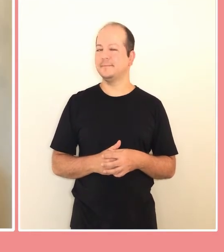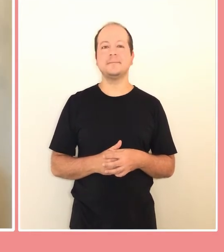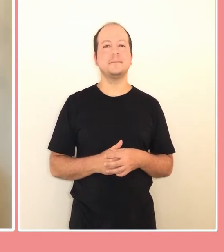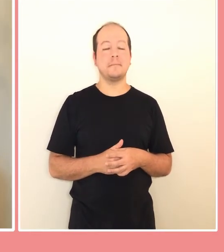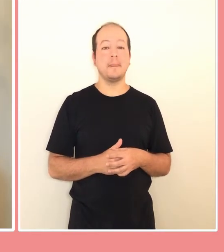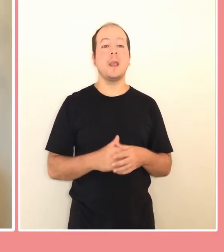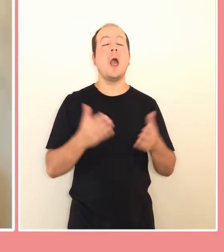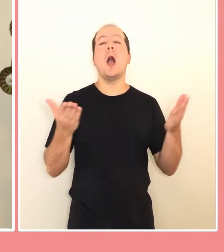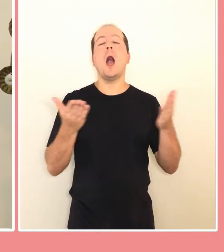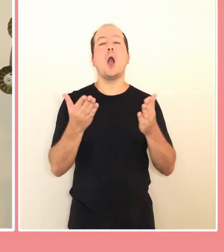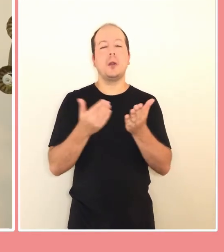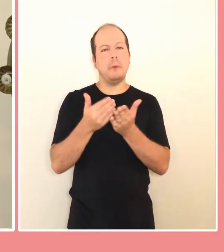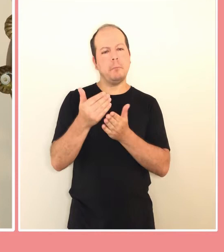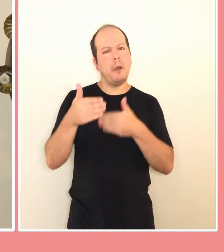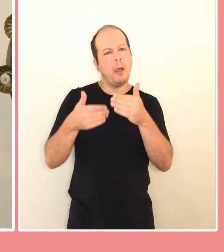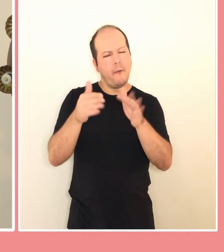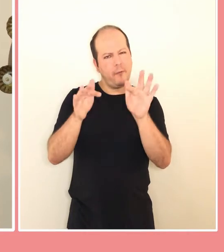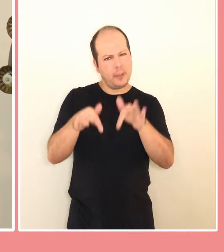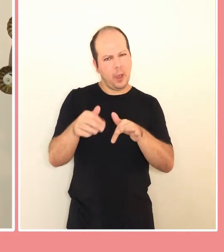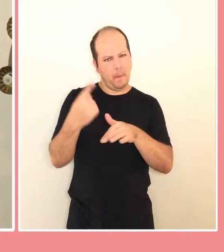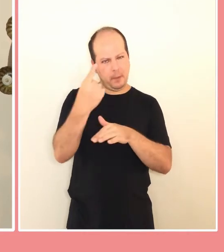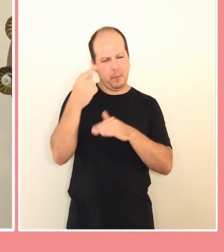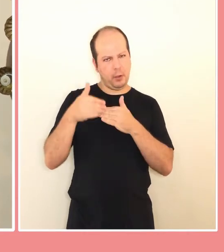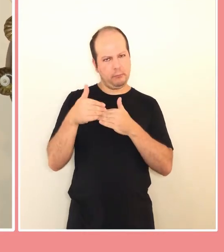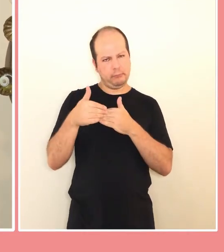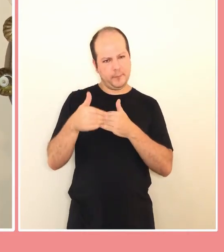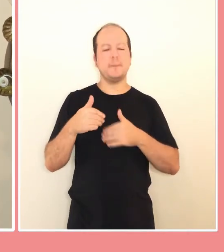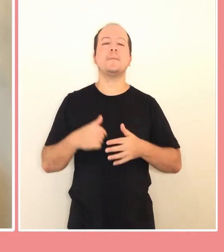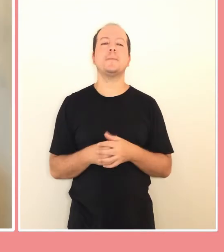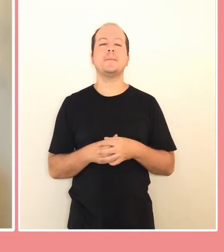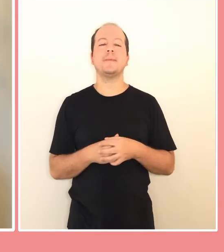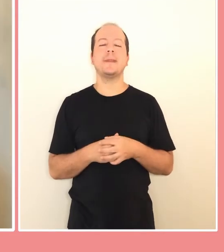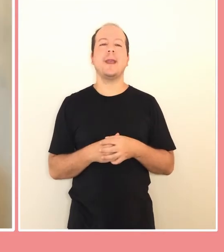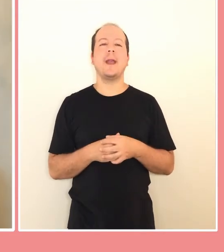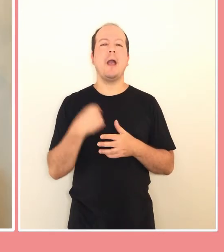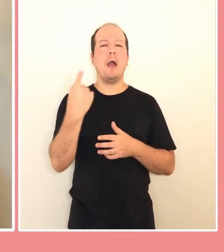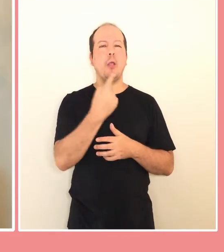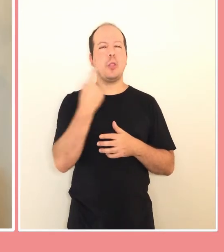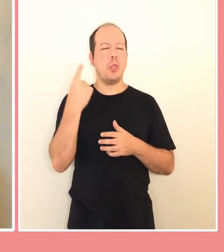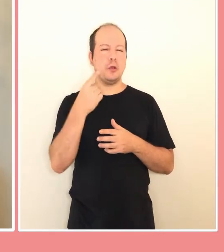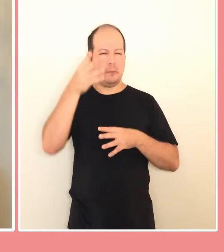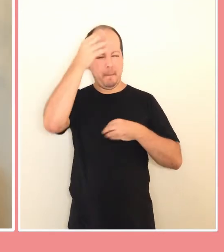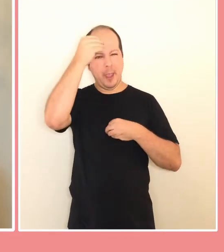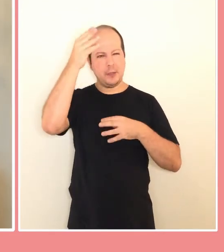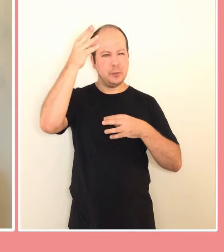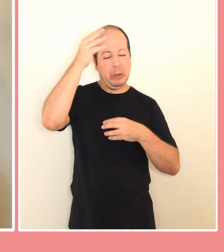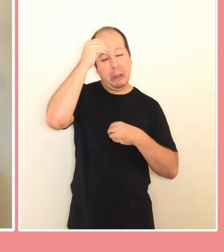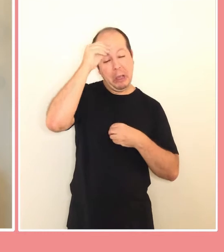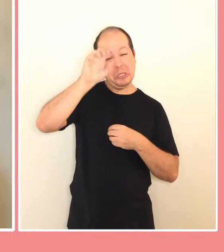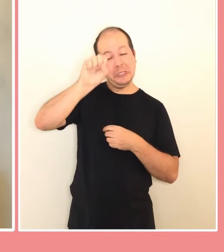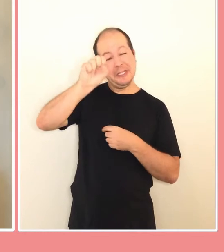Então, finalizando esta primeira parte com a nossa criatura, o nosso personagem, o nosso ser.